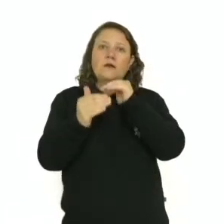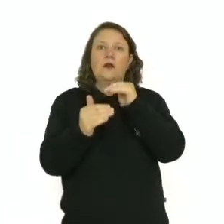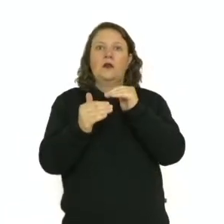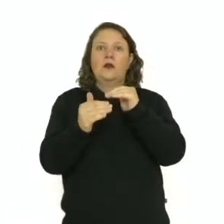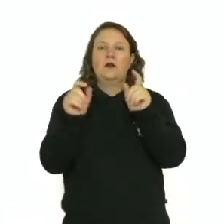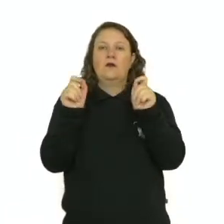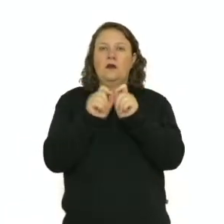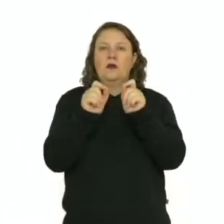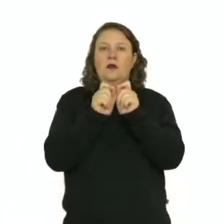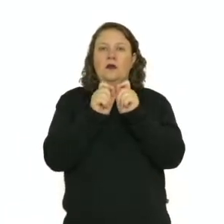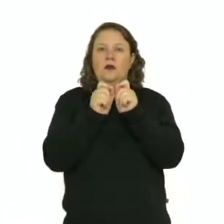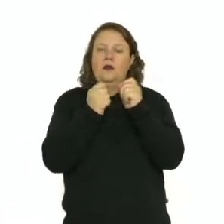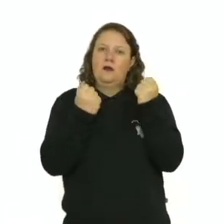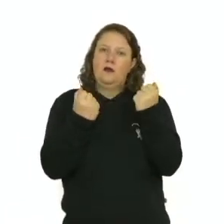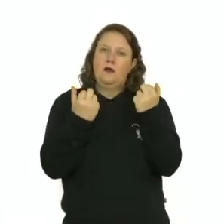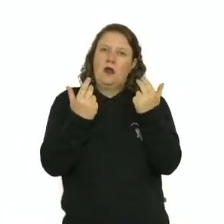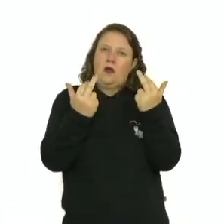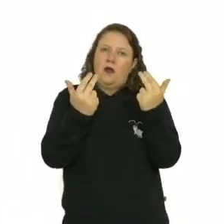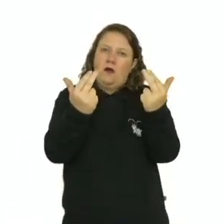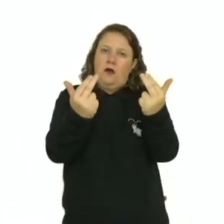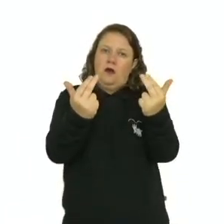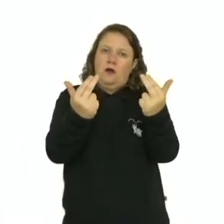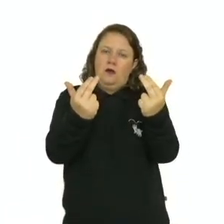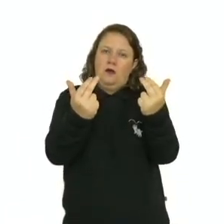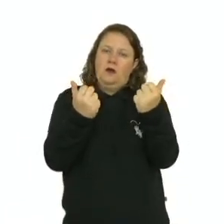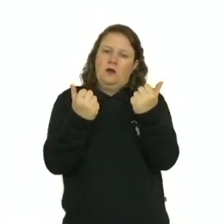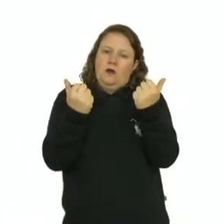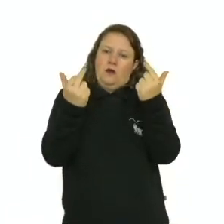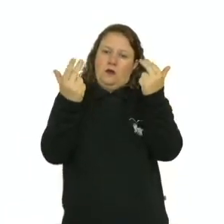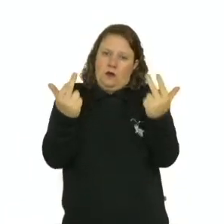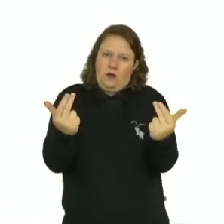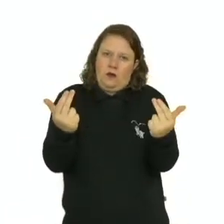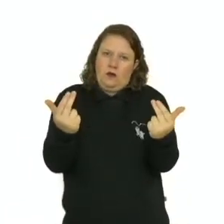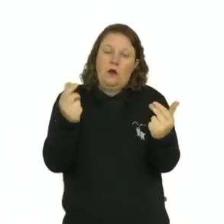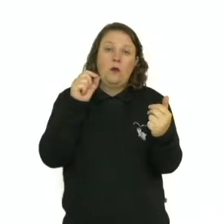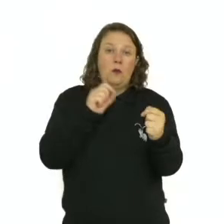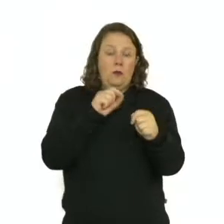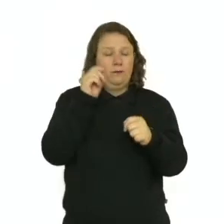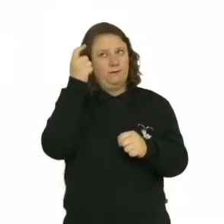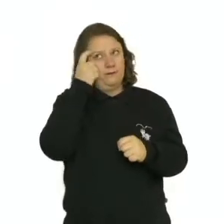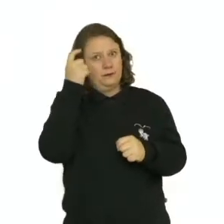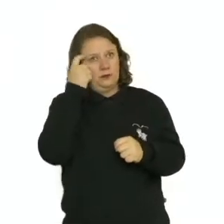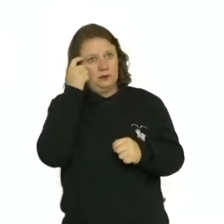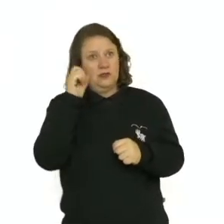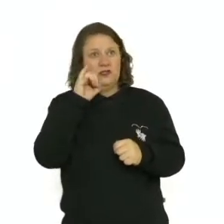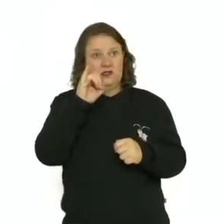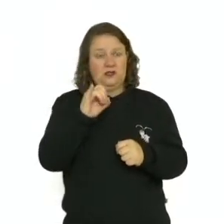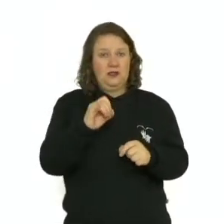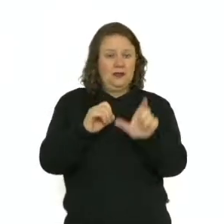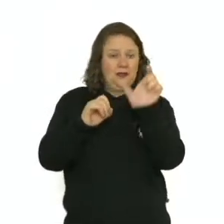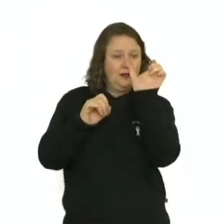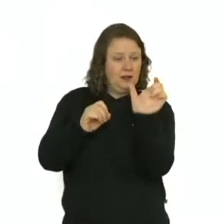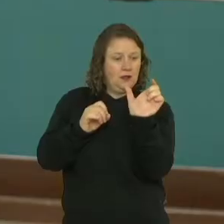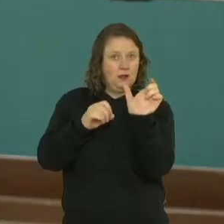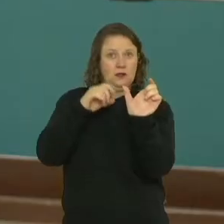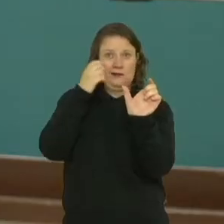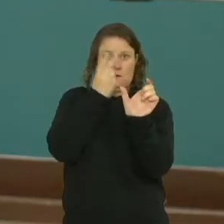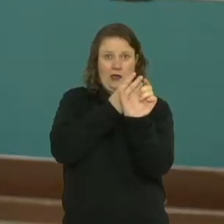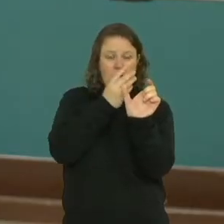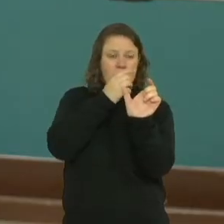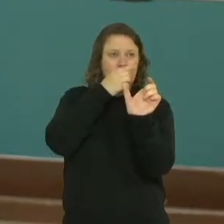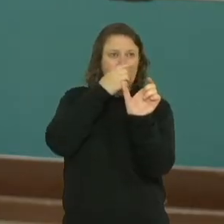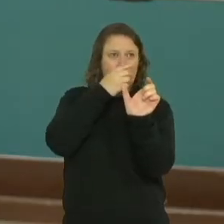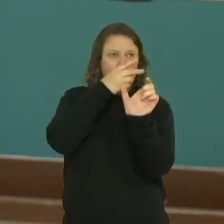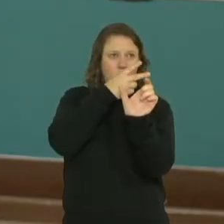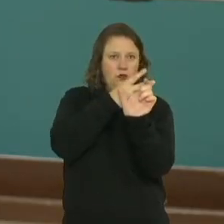está igualando as casas decimais. Você pode, então, sempre pensar assim, se aqui tem 3 casas decimais, né, e esse